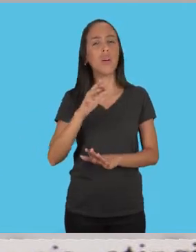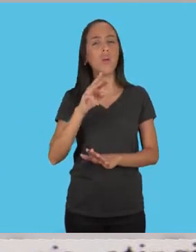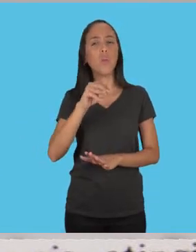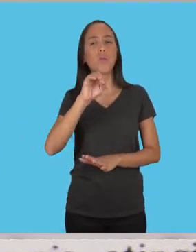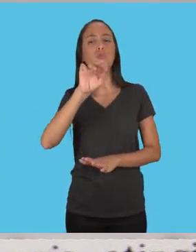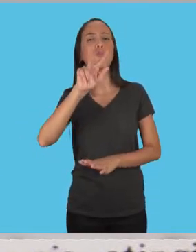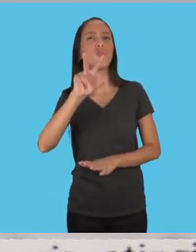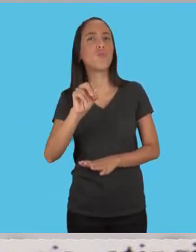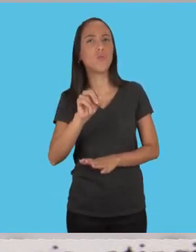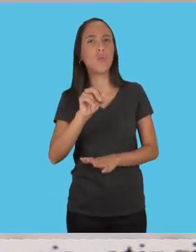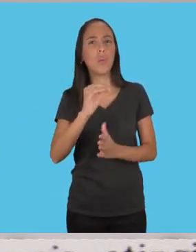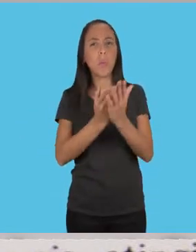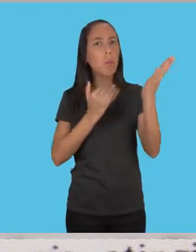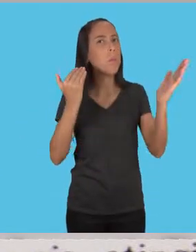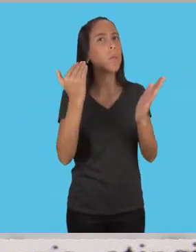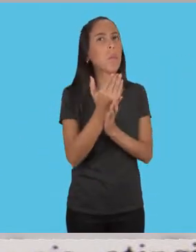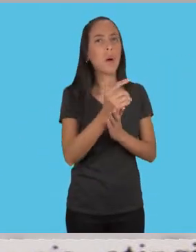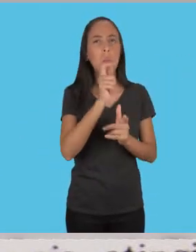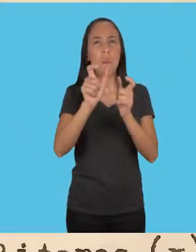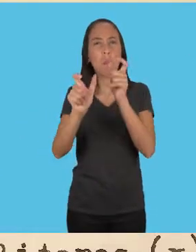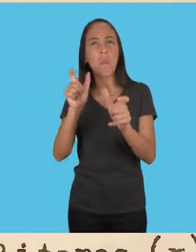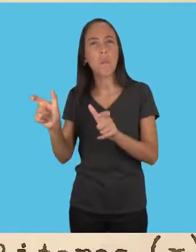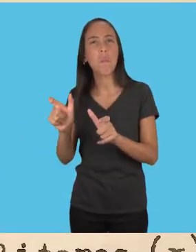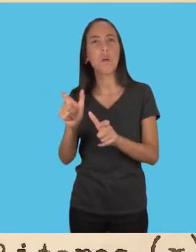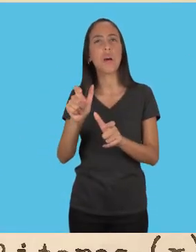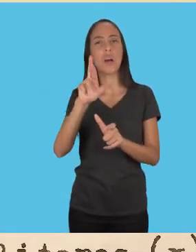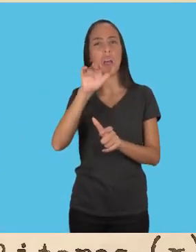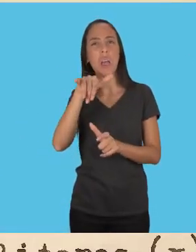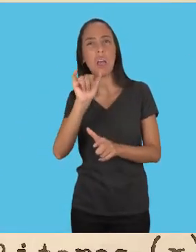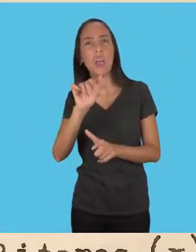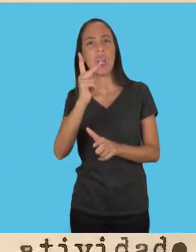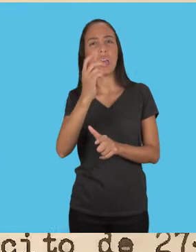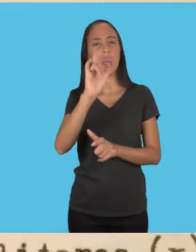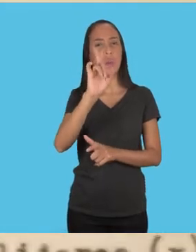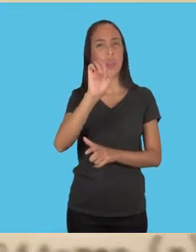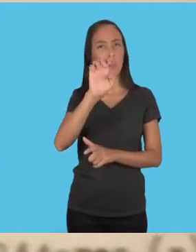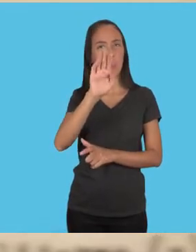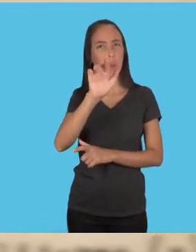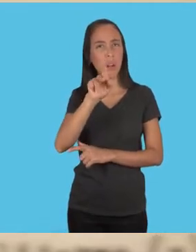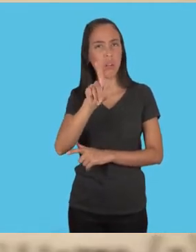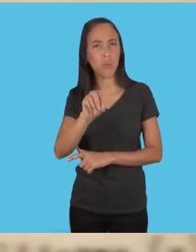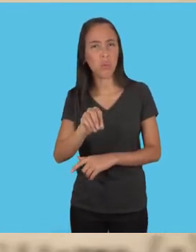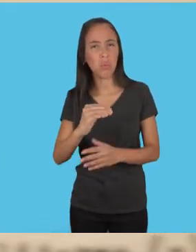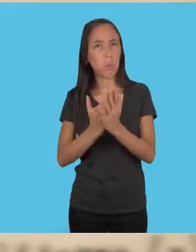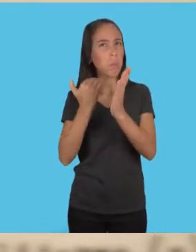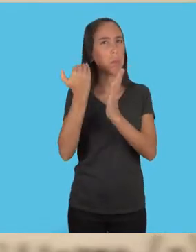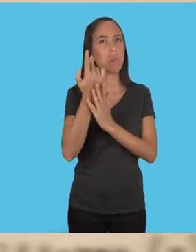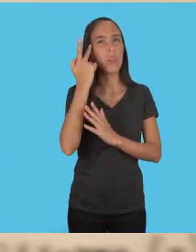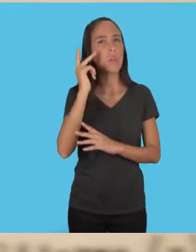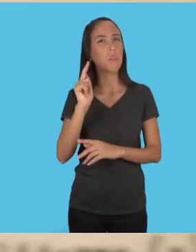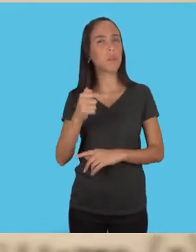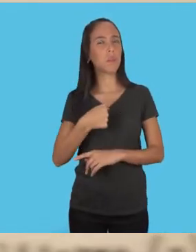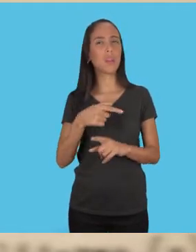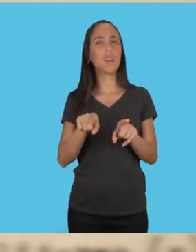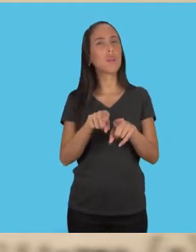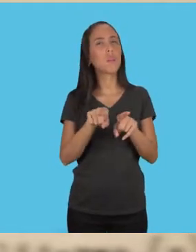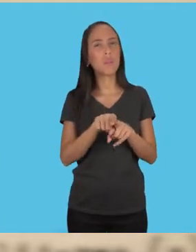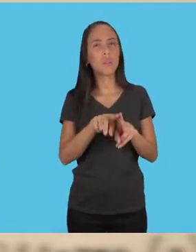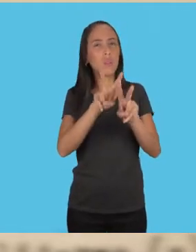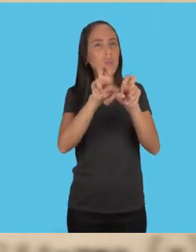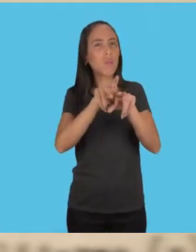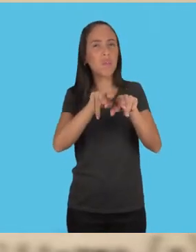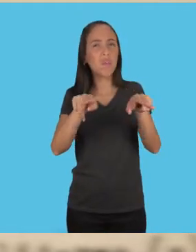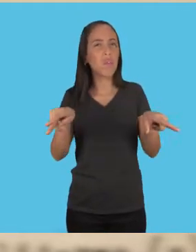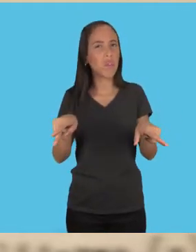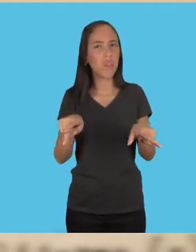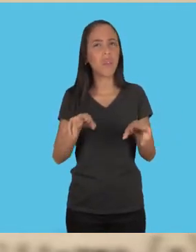ao rei e à Dora, muito ofensiva ao Debrando, a mim, sobre vários assuntos, né? Mas é uma